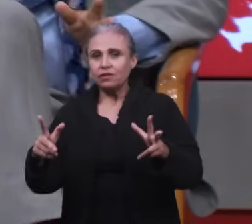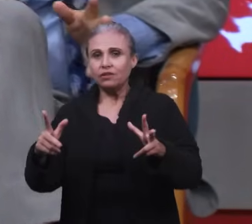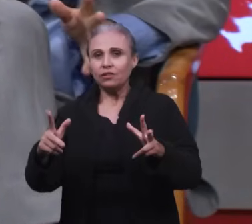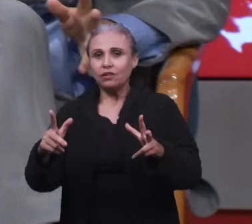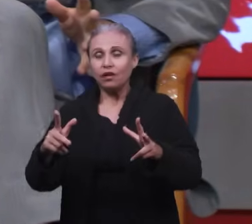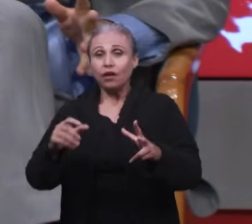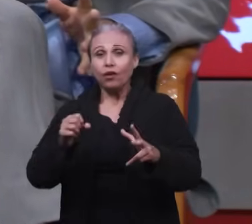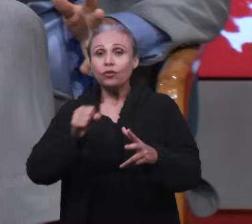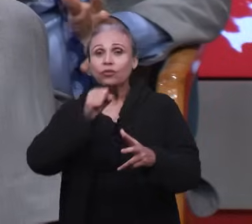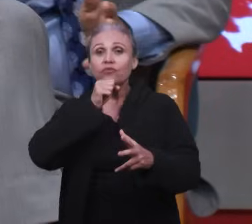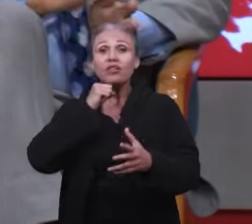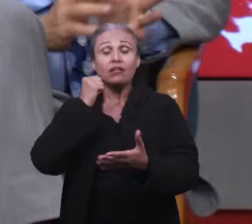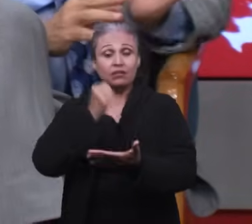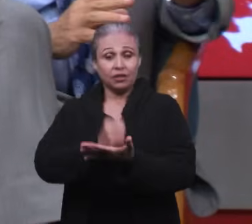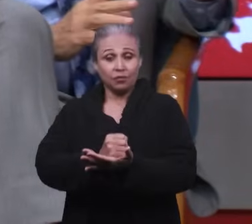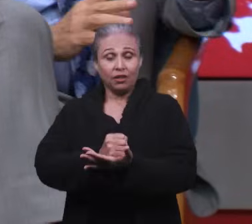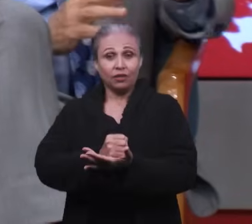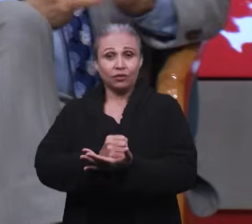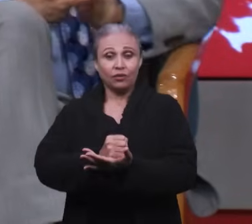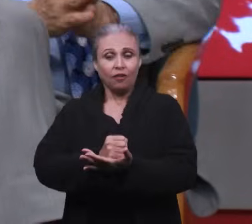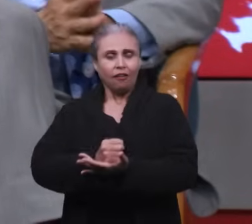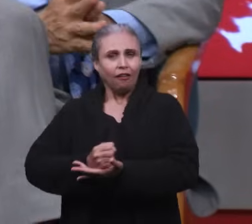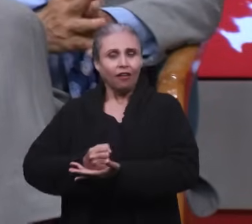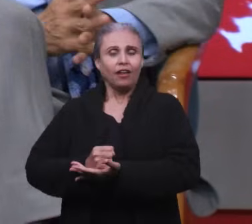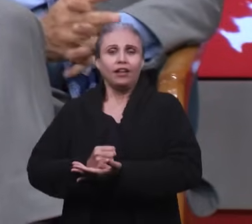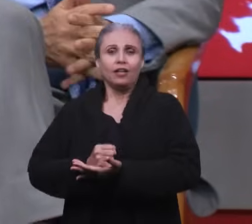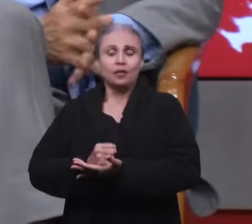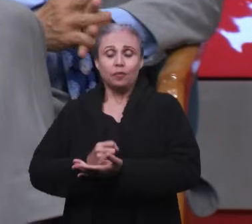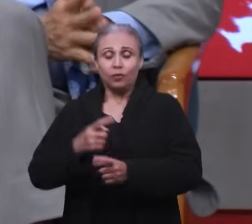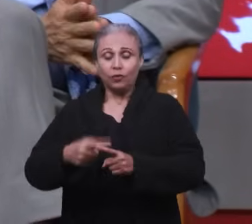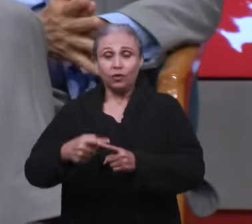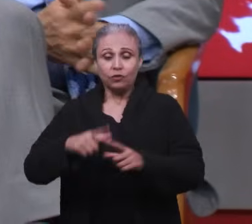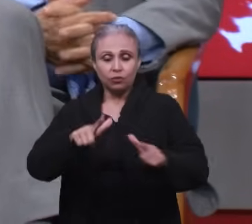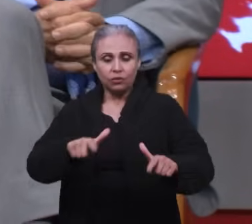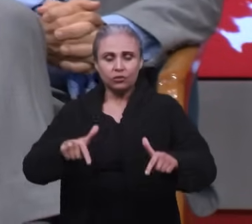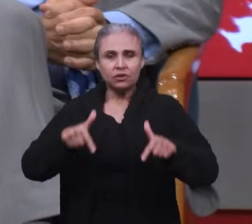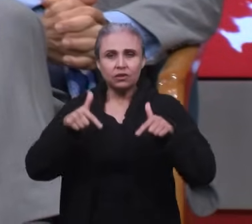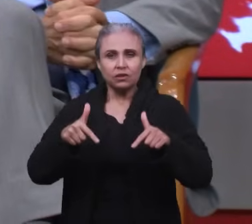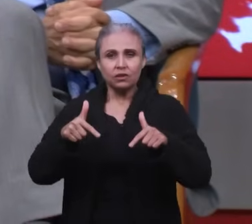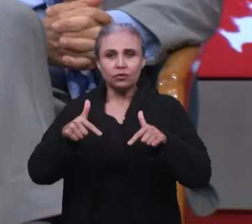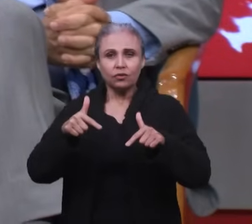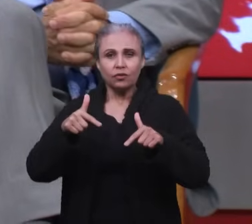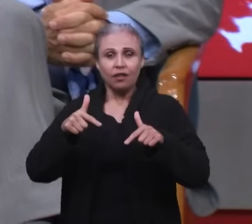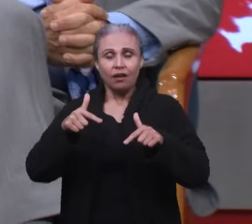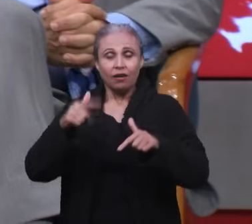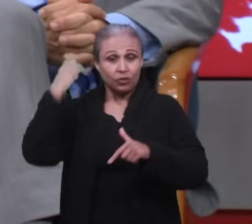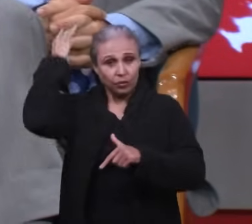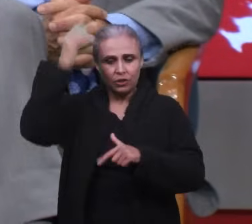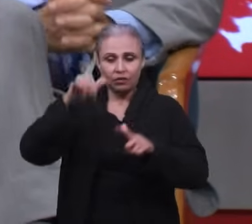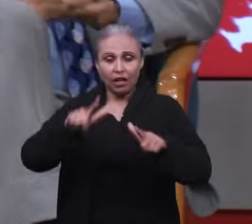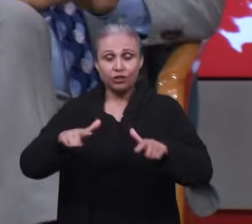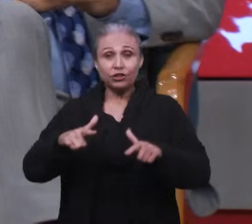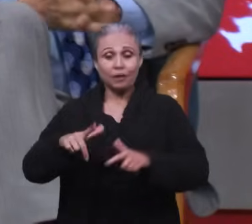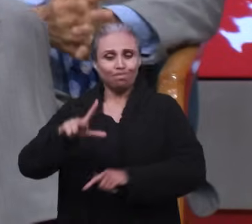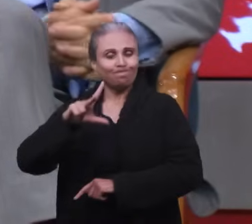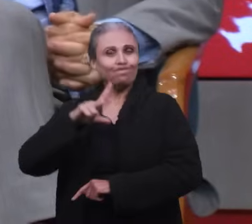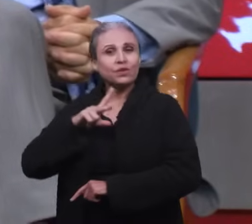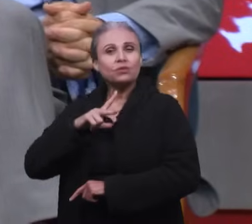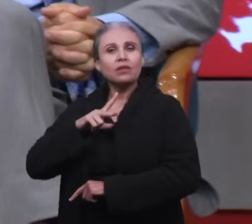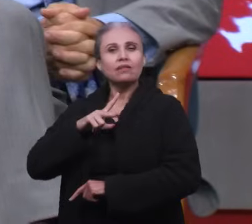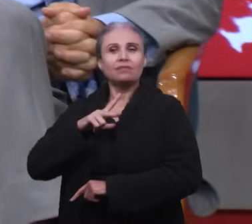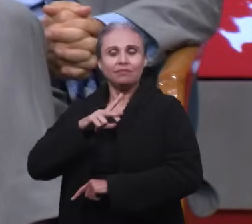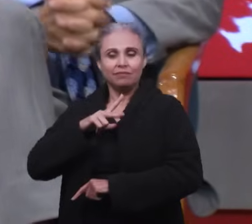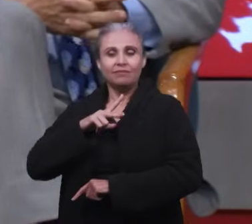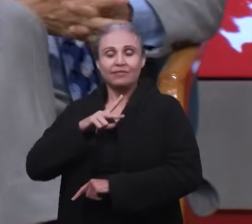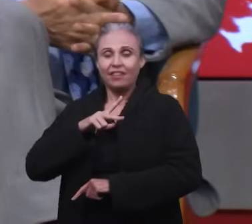forma, diferente do Velho Testamento, porque no Velho Testamento o Espírito Santo operava de forma individual. Mas agora é